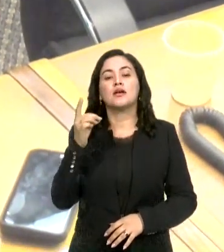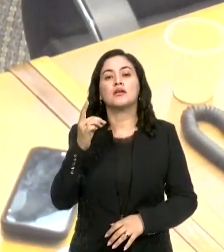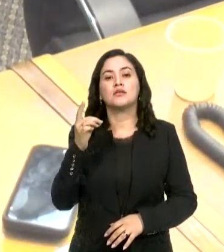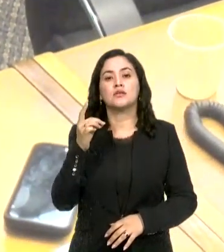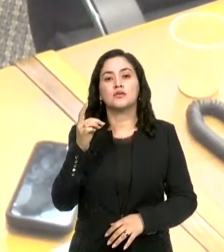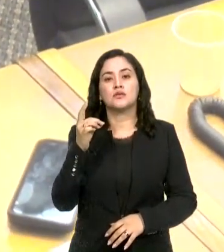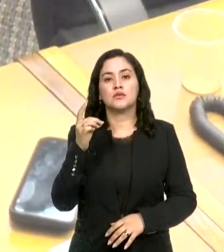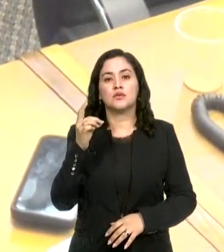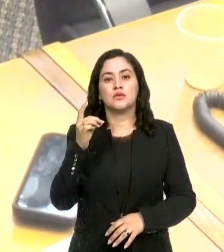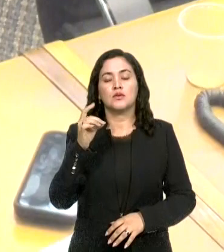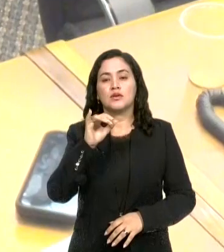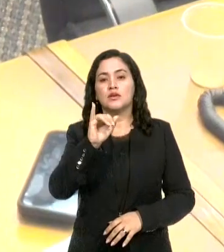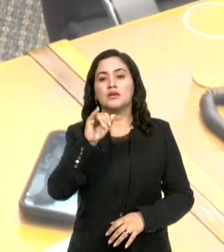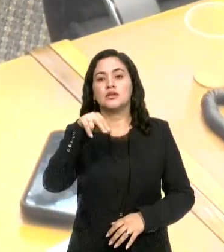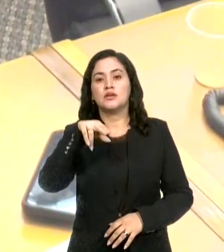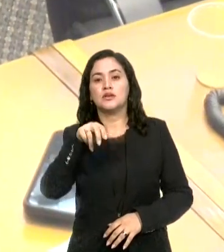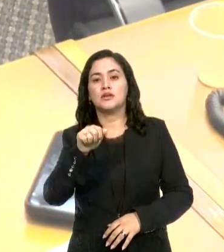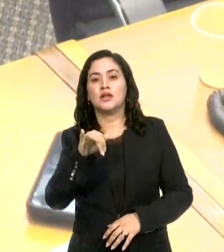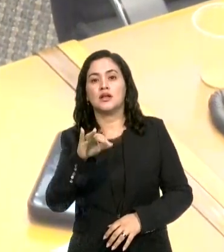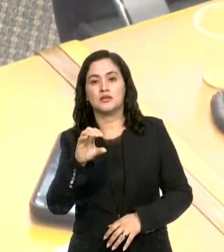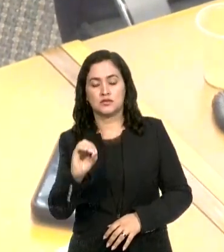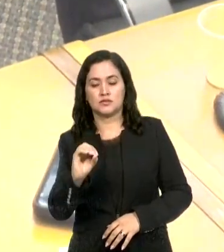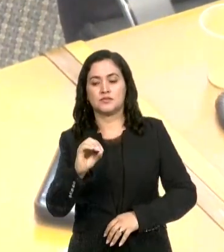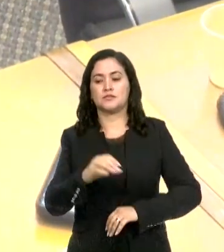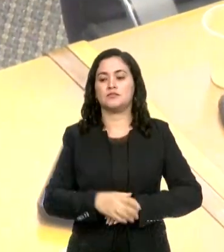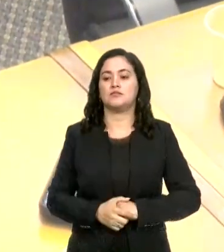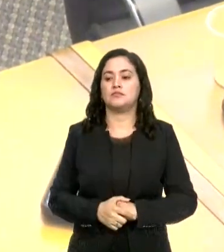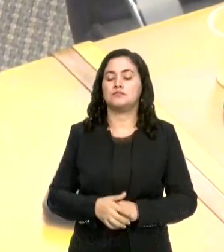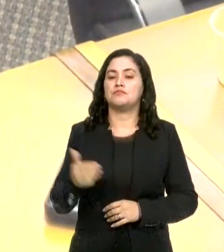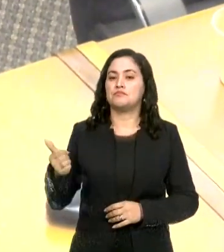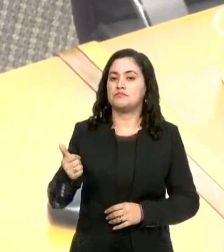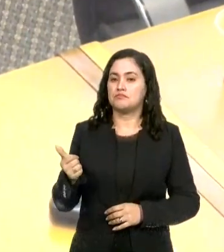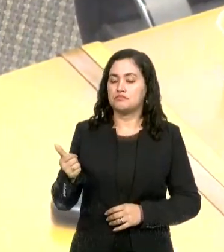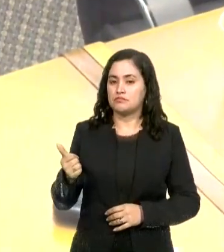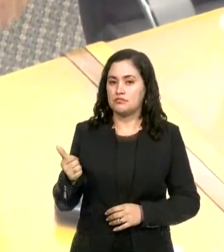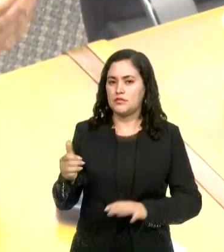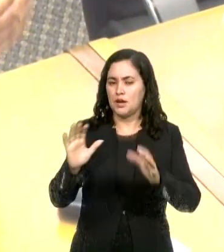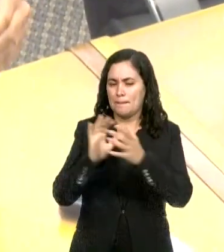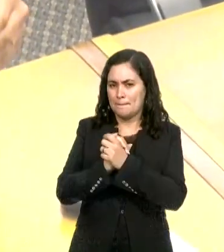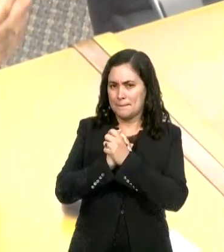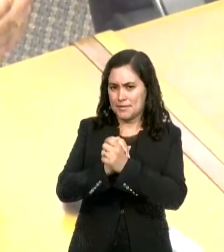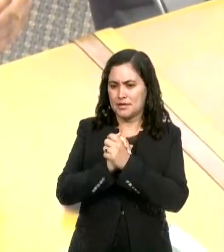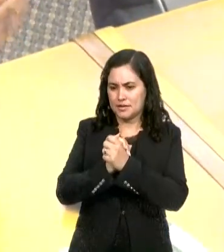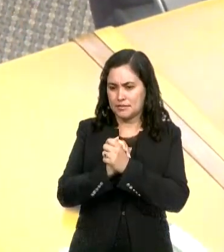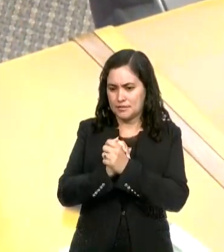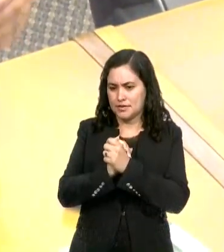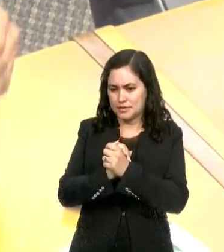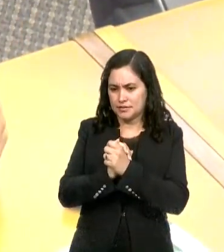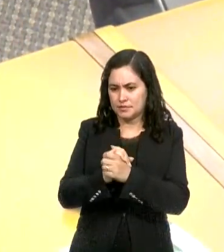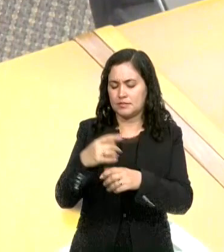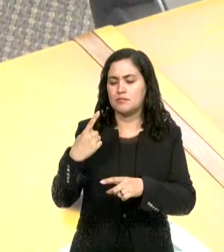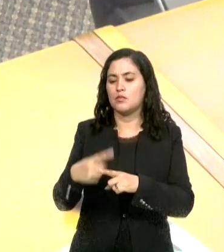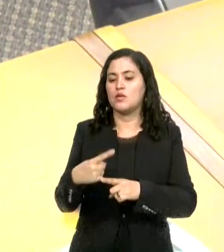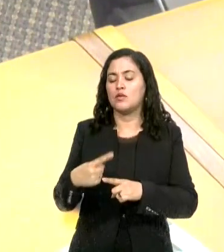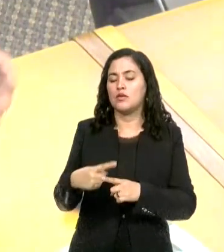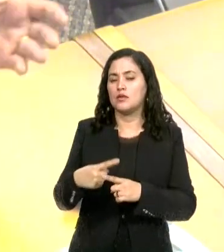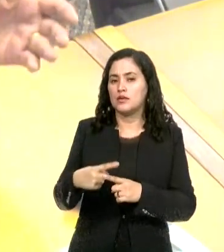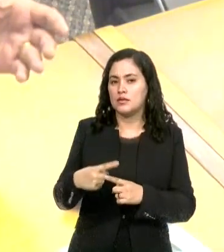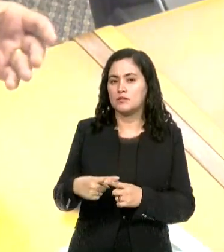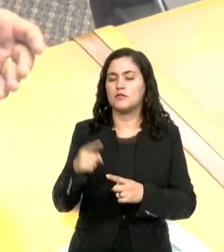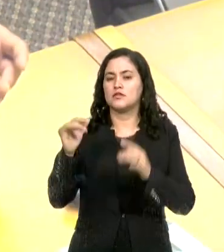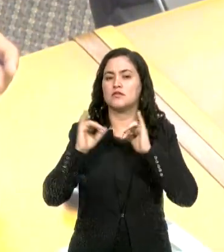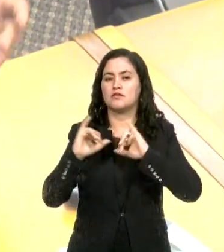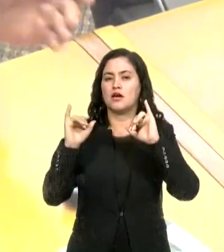aborda vários temas, entre eles os avanços que estamos tendo no governo do presidente Lula na